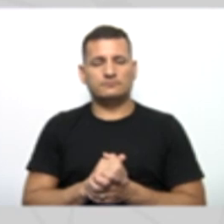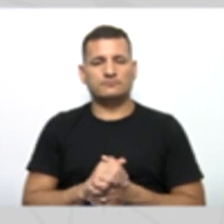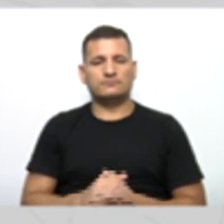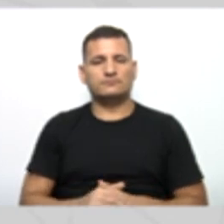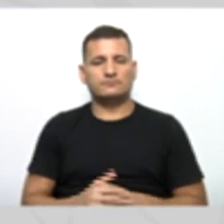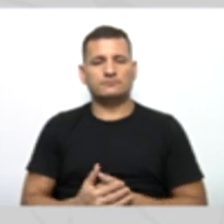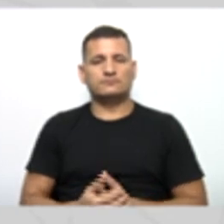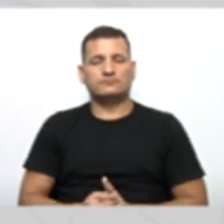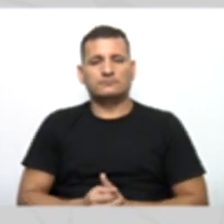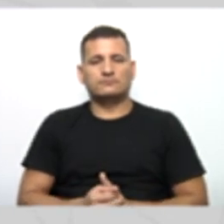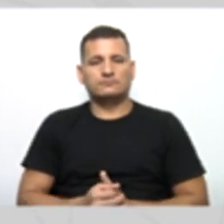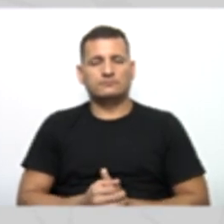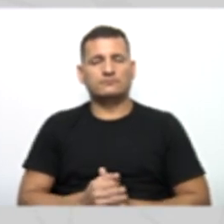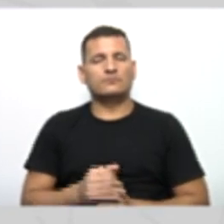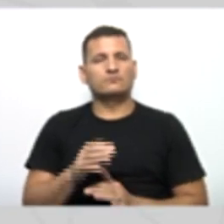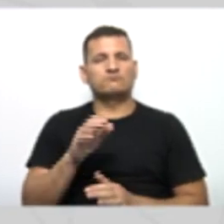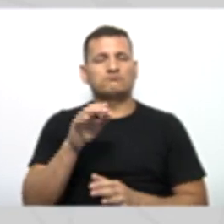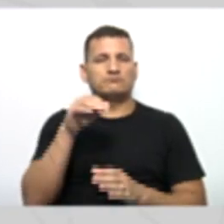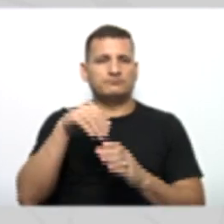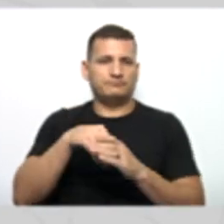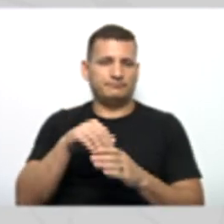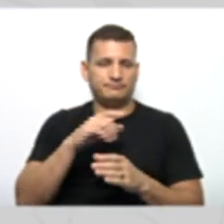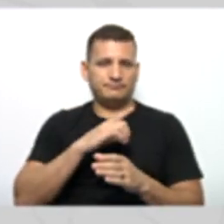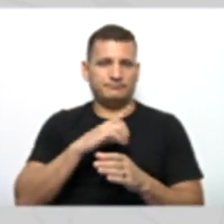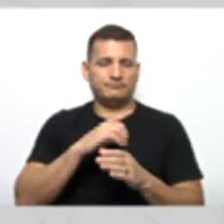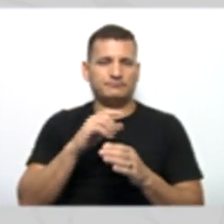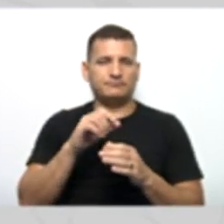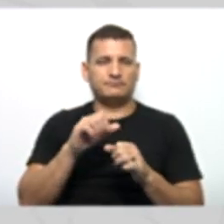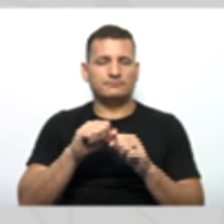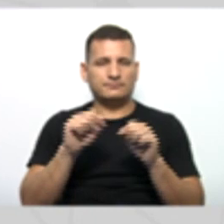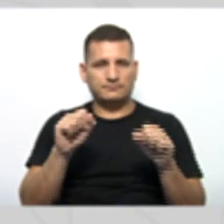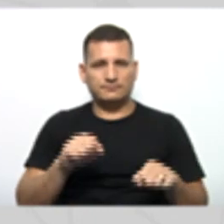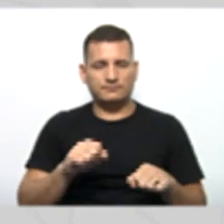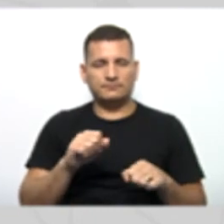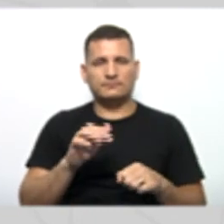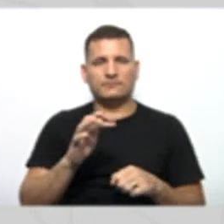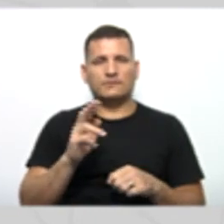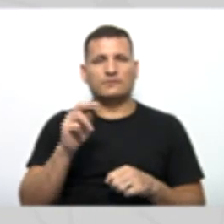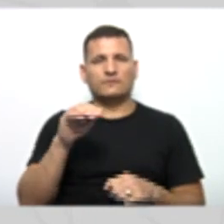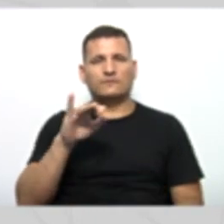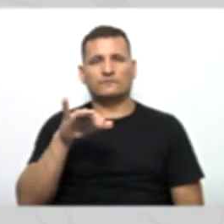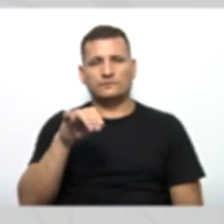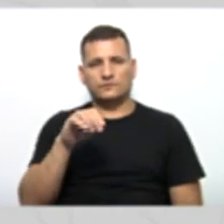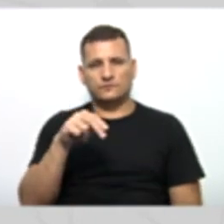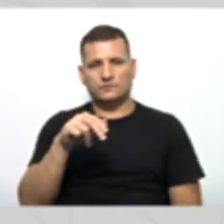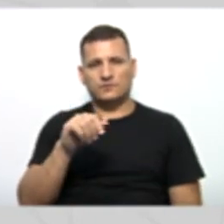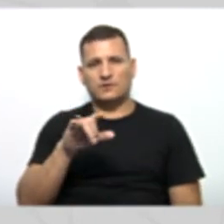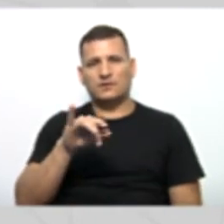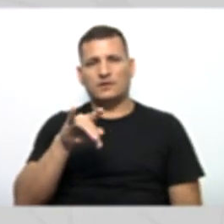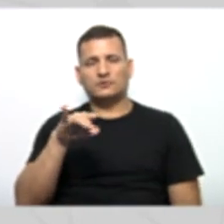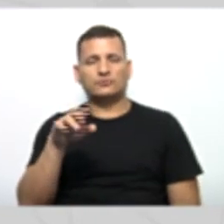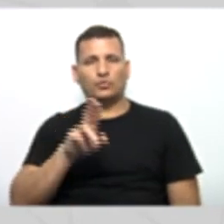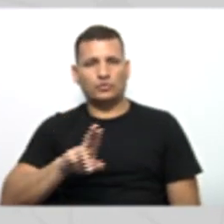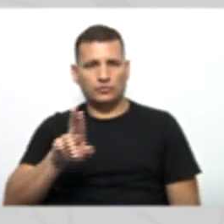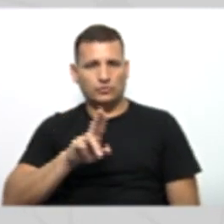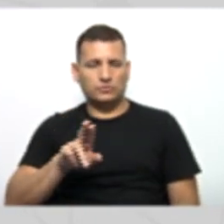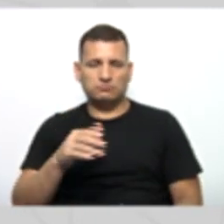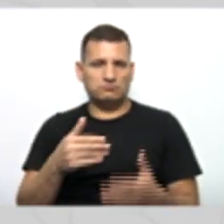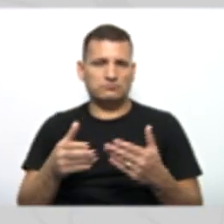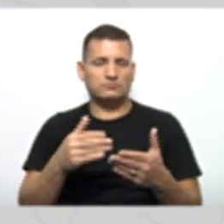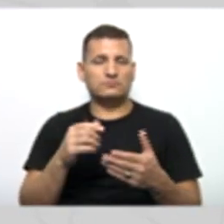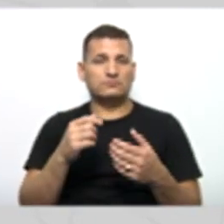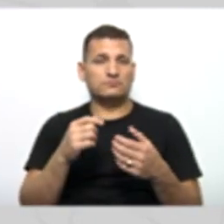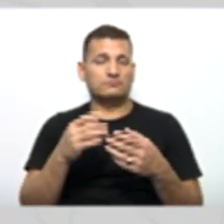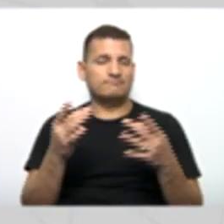uma funcionalidade e precisa detalhar mais ainda, é utilizado esse diagrama,